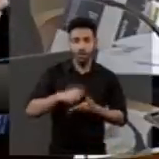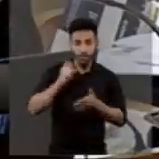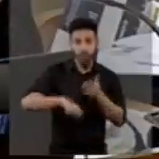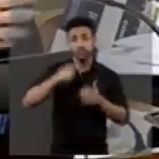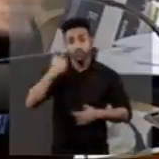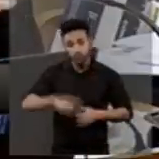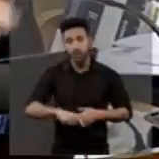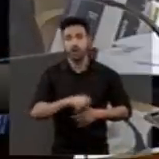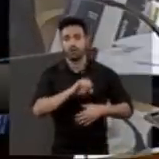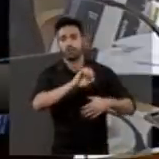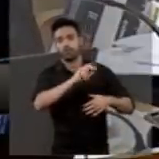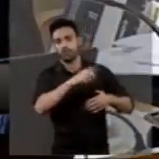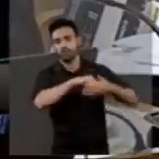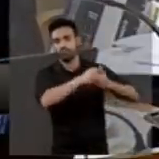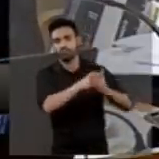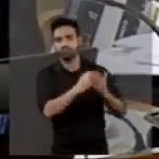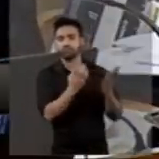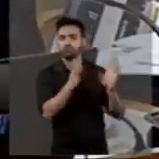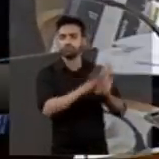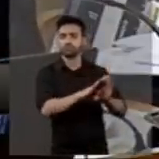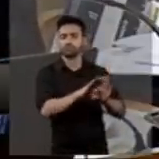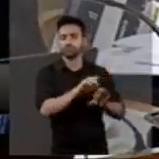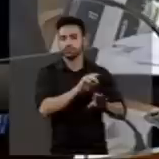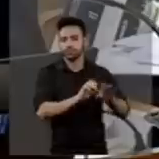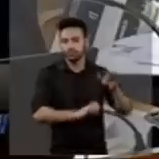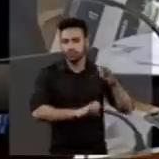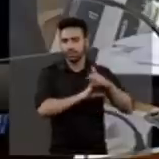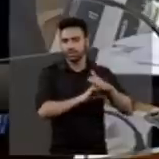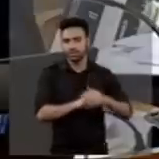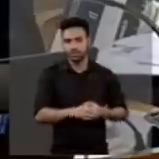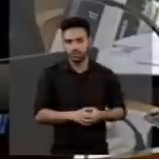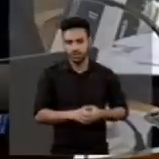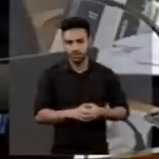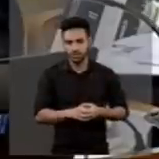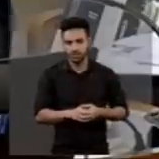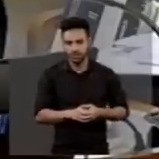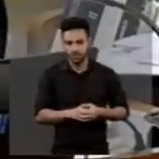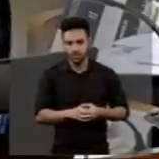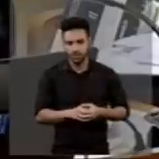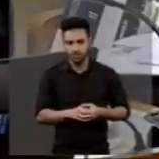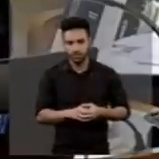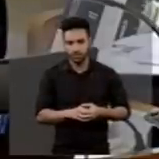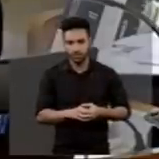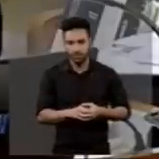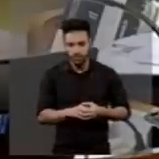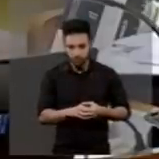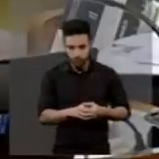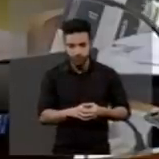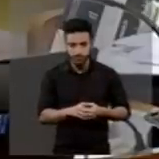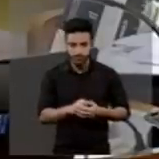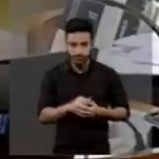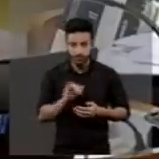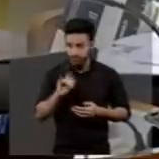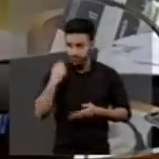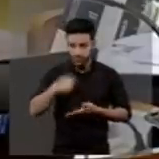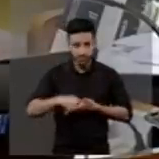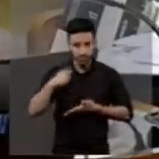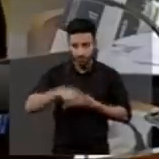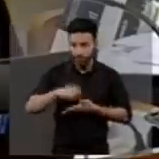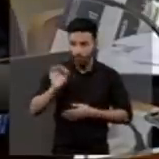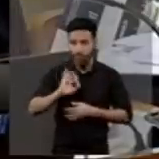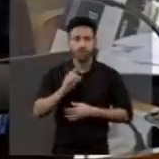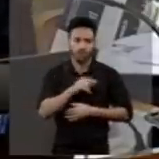vem ocorrendo há décadas, a reiteração dessa ausência de contribuição. Inclusive, citei no início